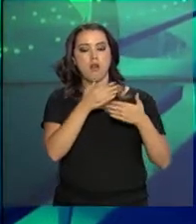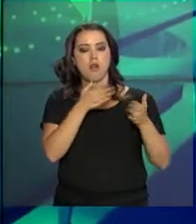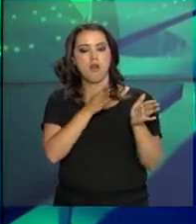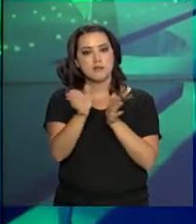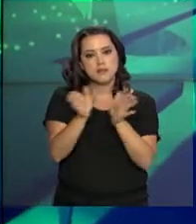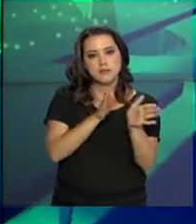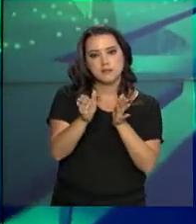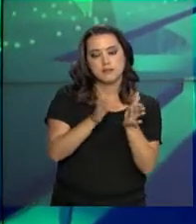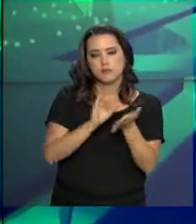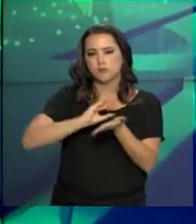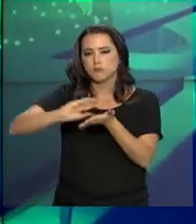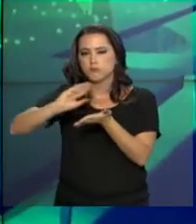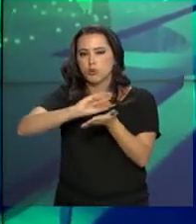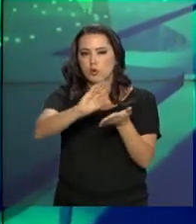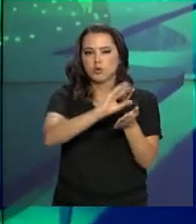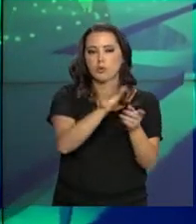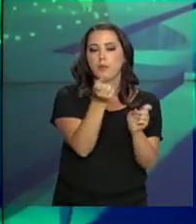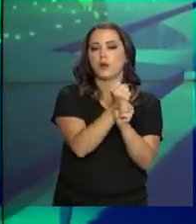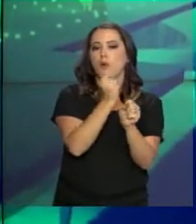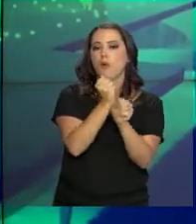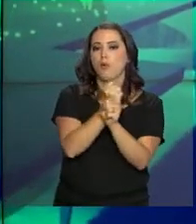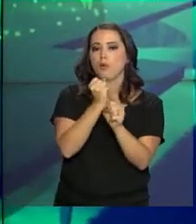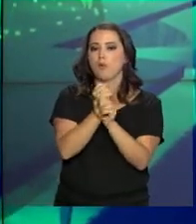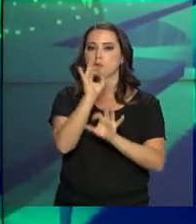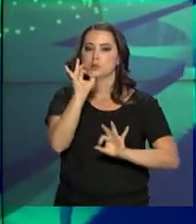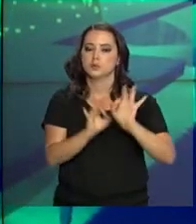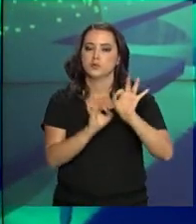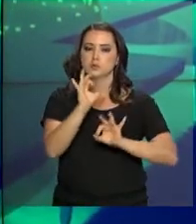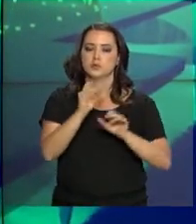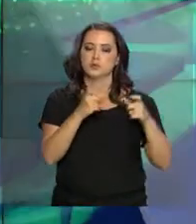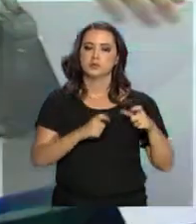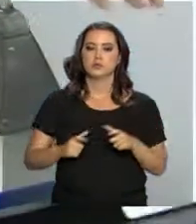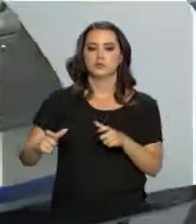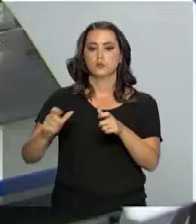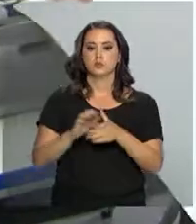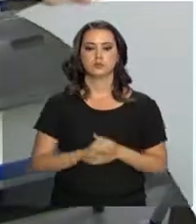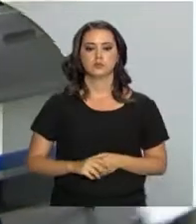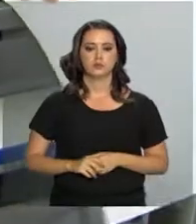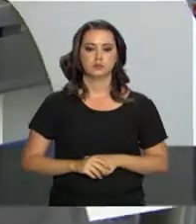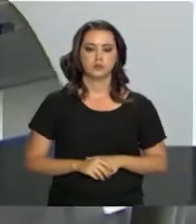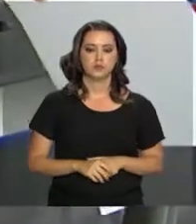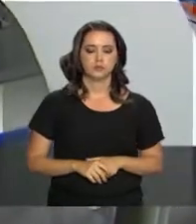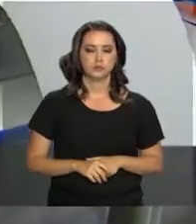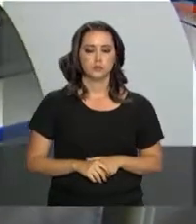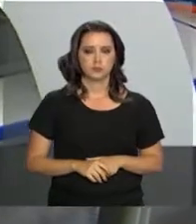repassa recurso para obras de adaptação das estruturas.